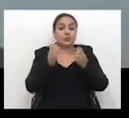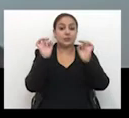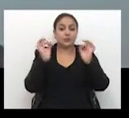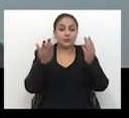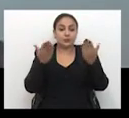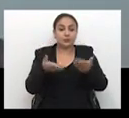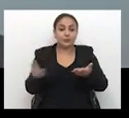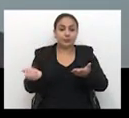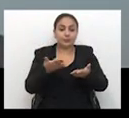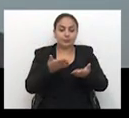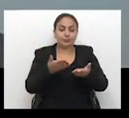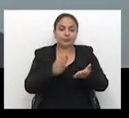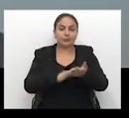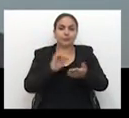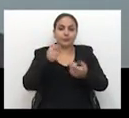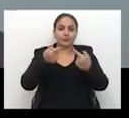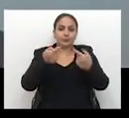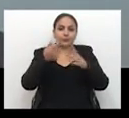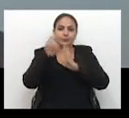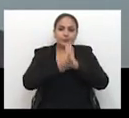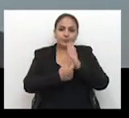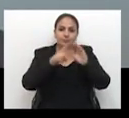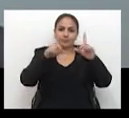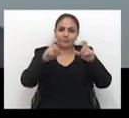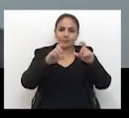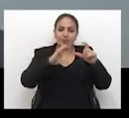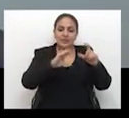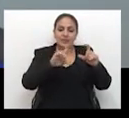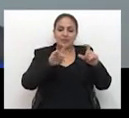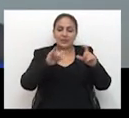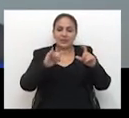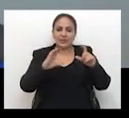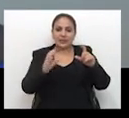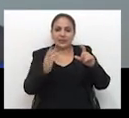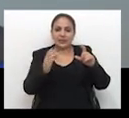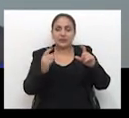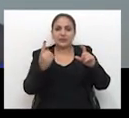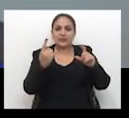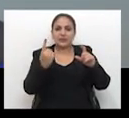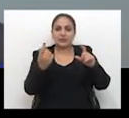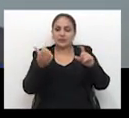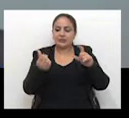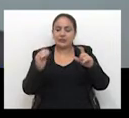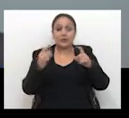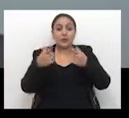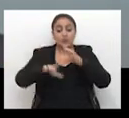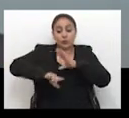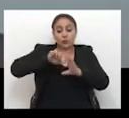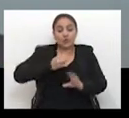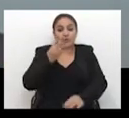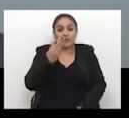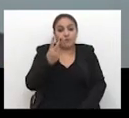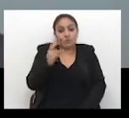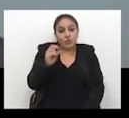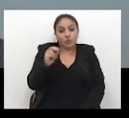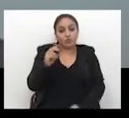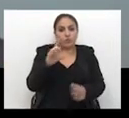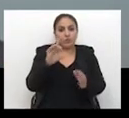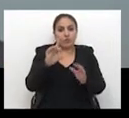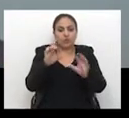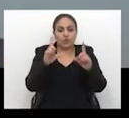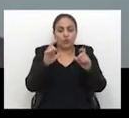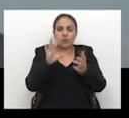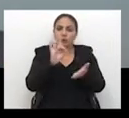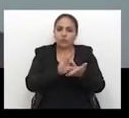especiais um samba inédito para a cidade são esse concurso de fotografia o click 160 é que vai escolher 20 fotografias